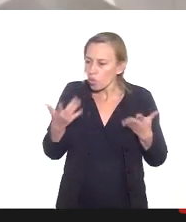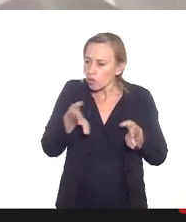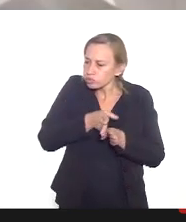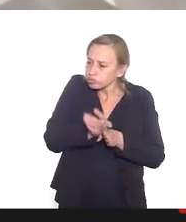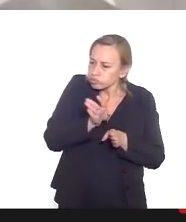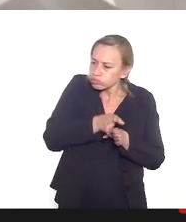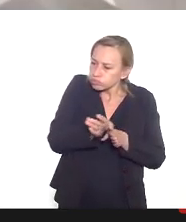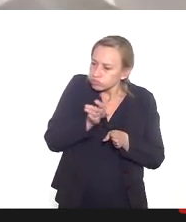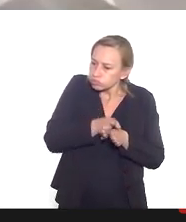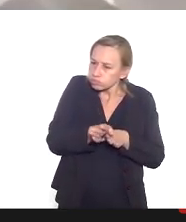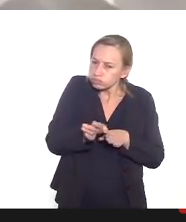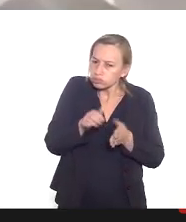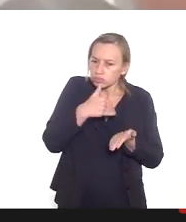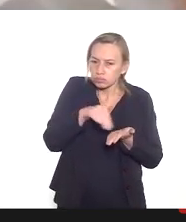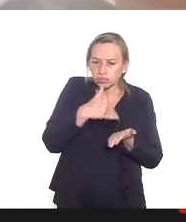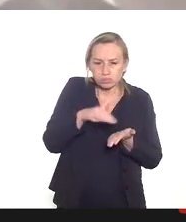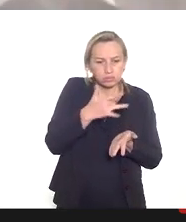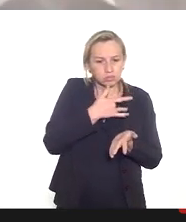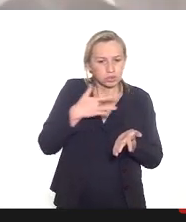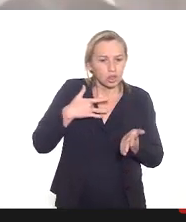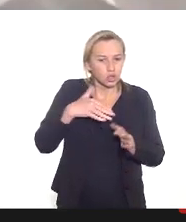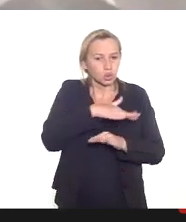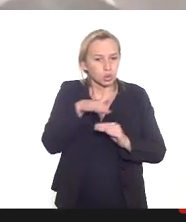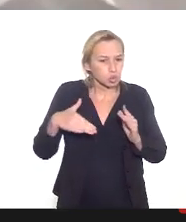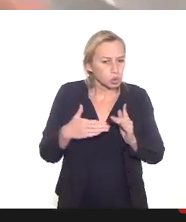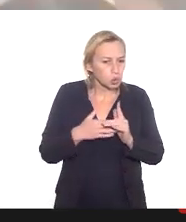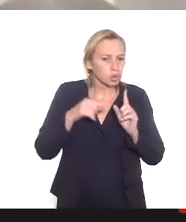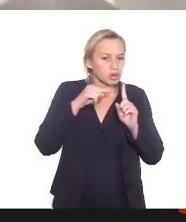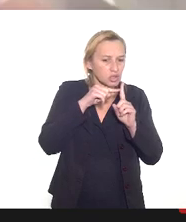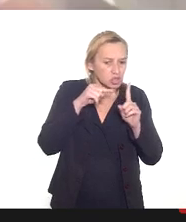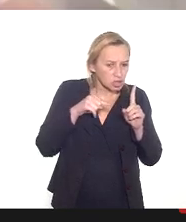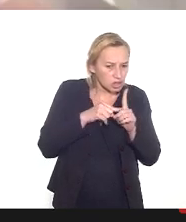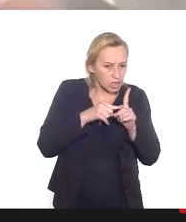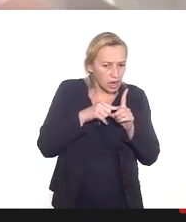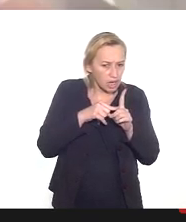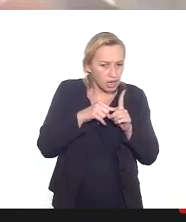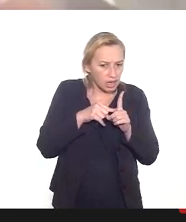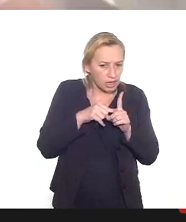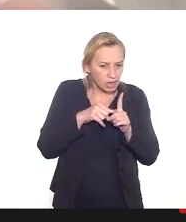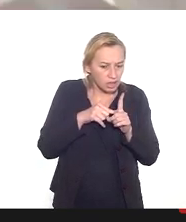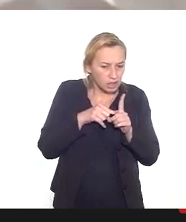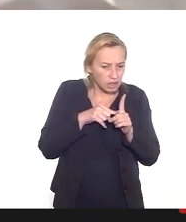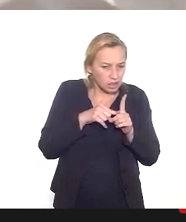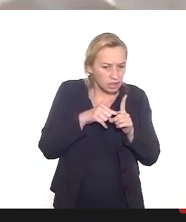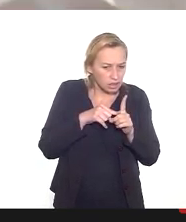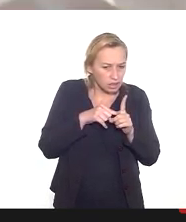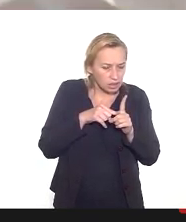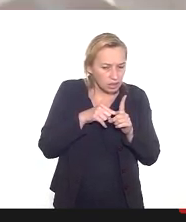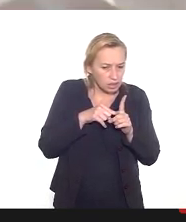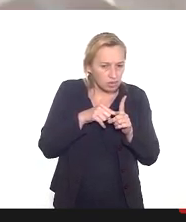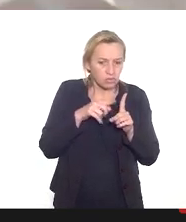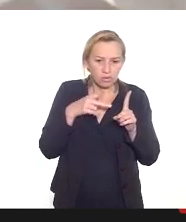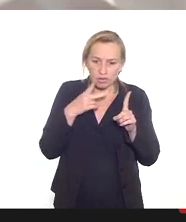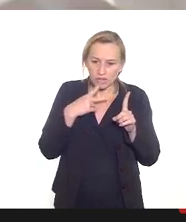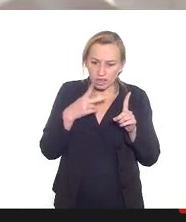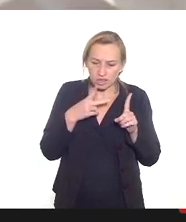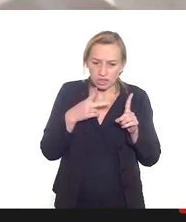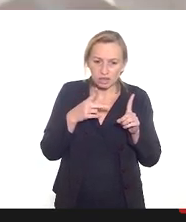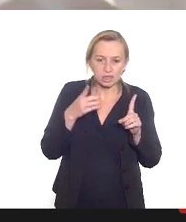orientação da Secretaria de Saúde todas as gestantes vou poder A carta tá